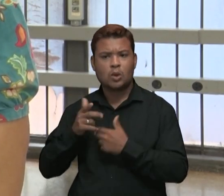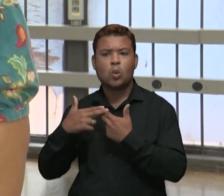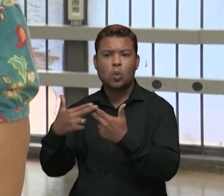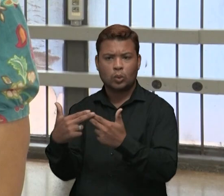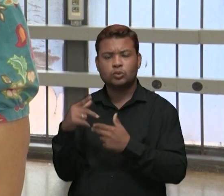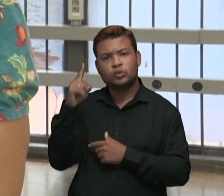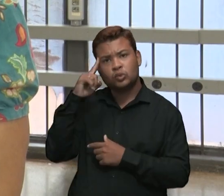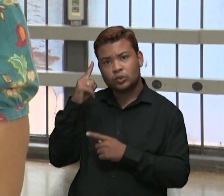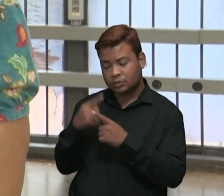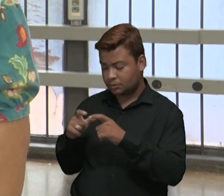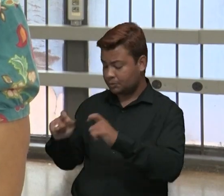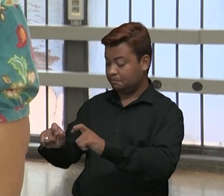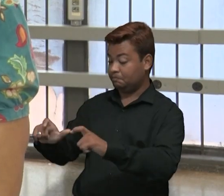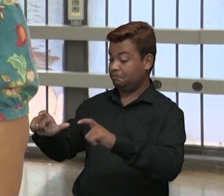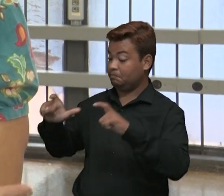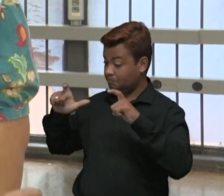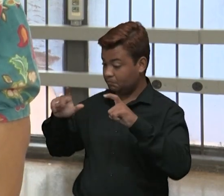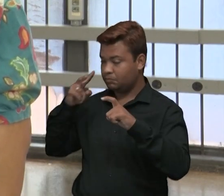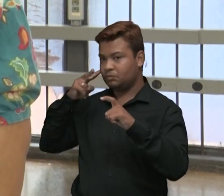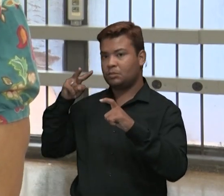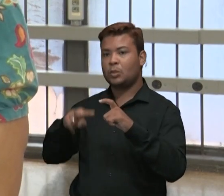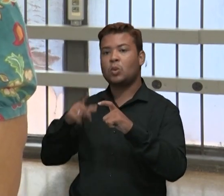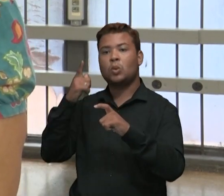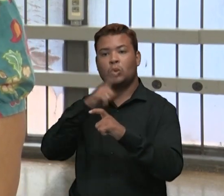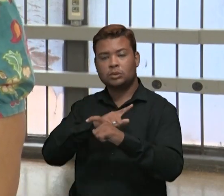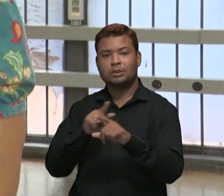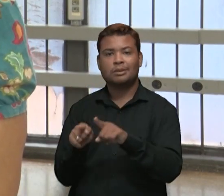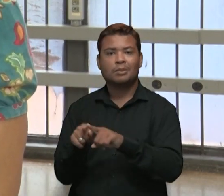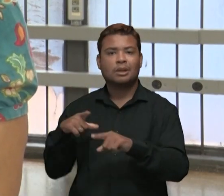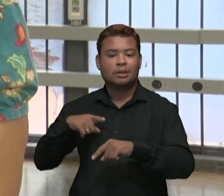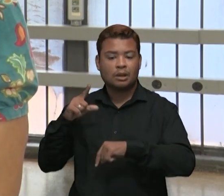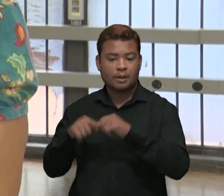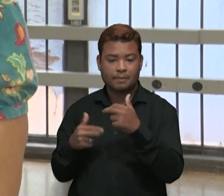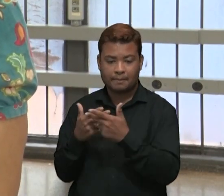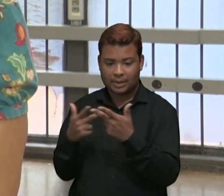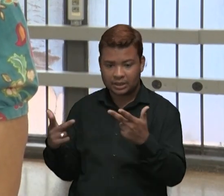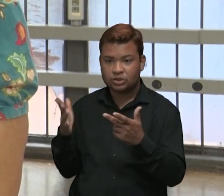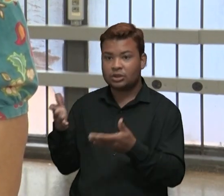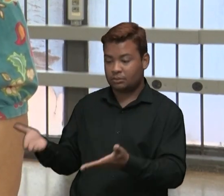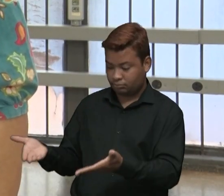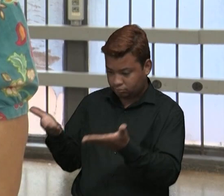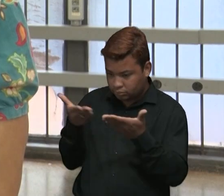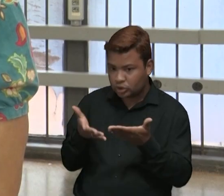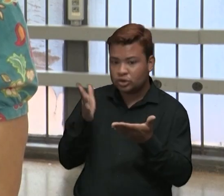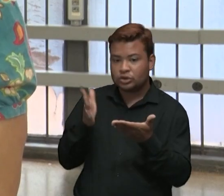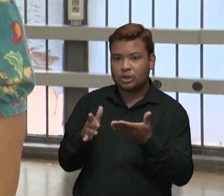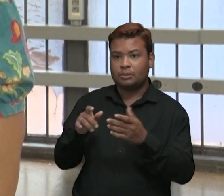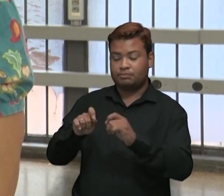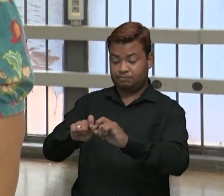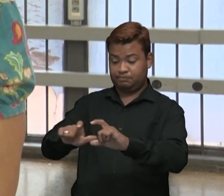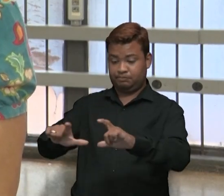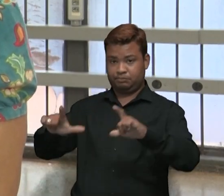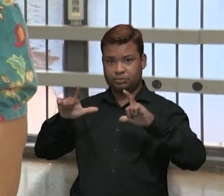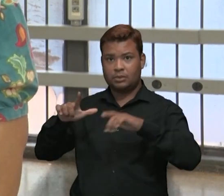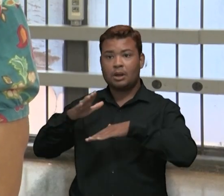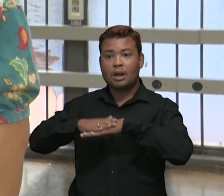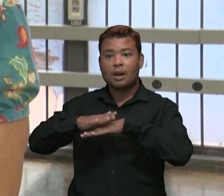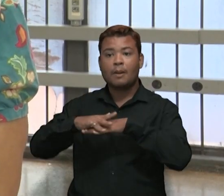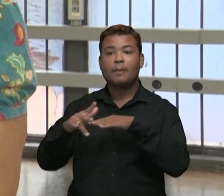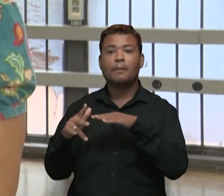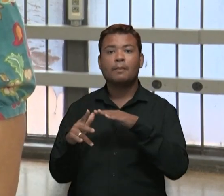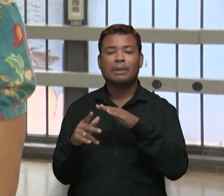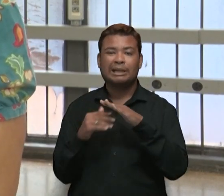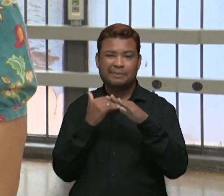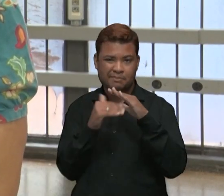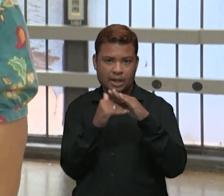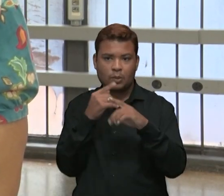em casa, e tenho esse material que é ampliado, que vem via e-mail, que os professores solicitam